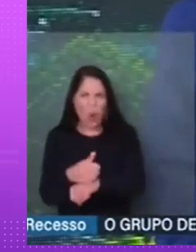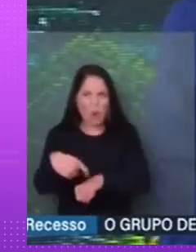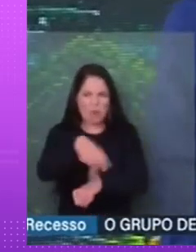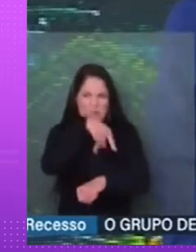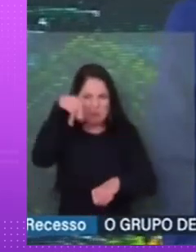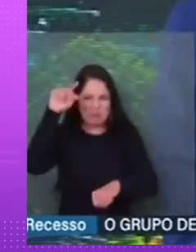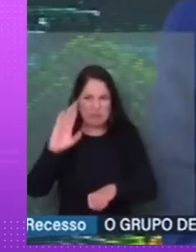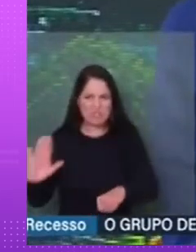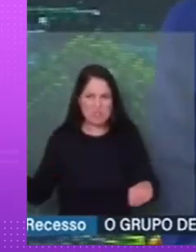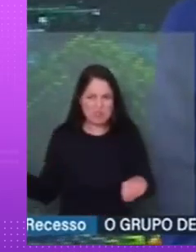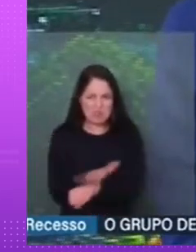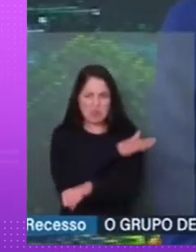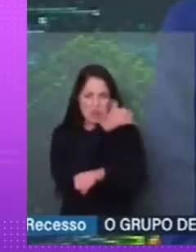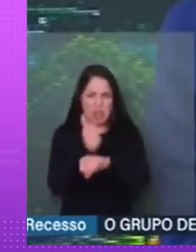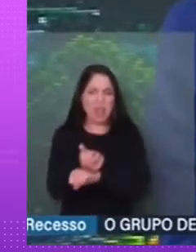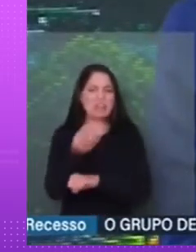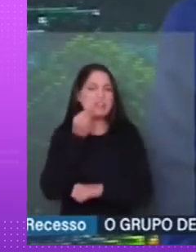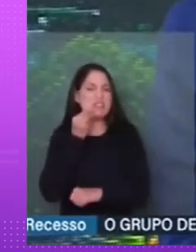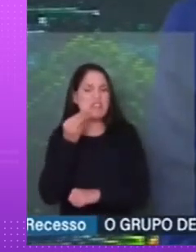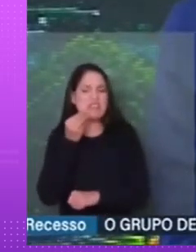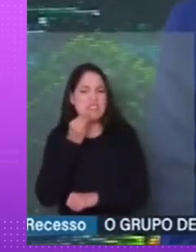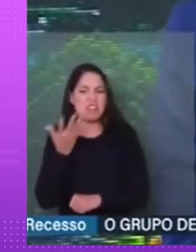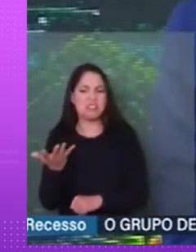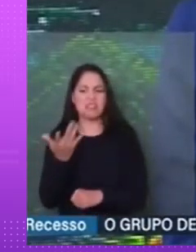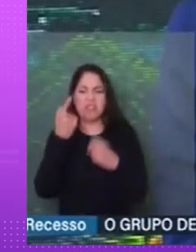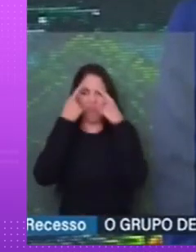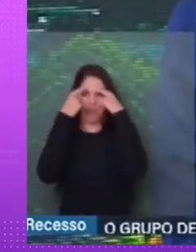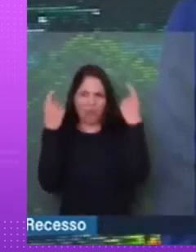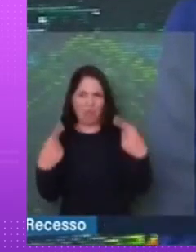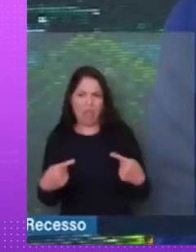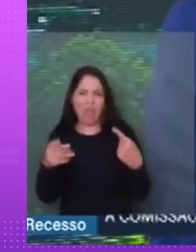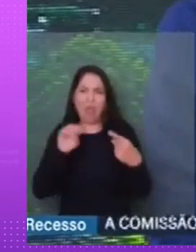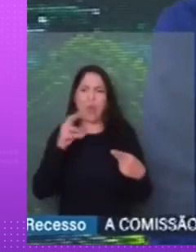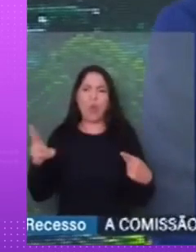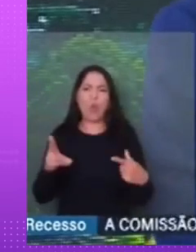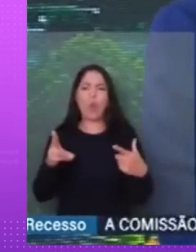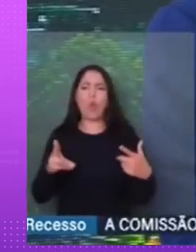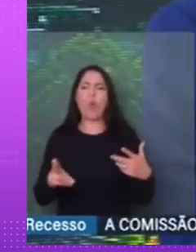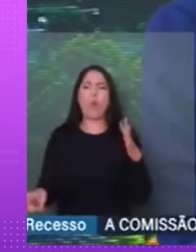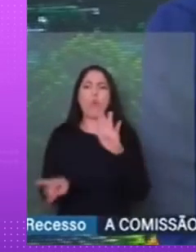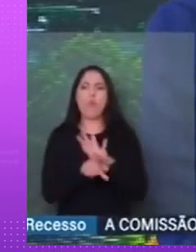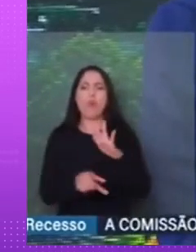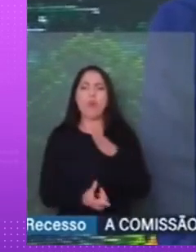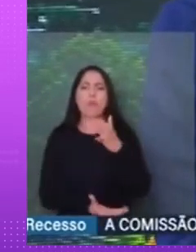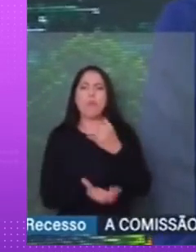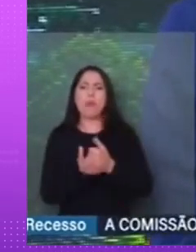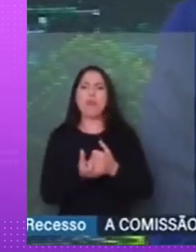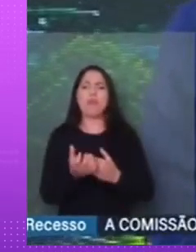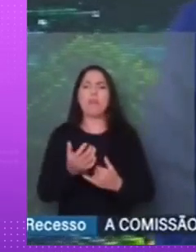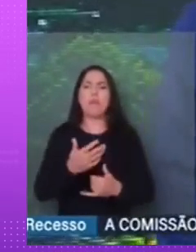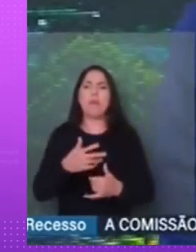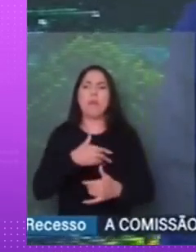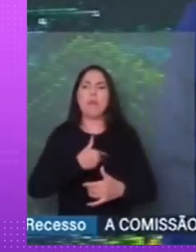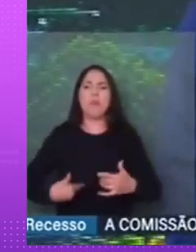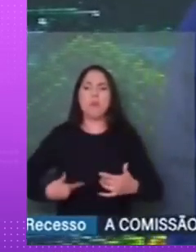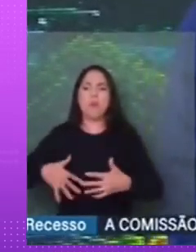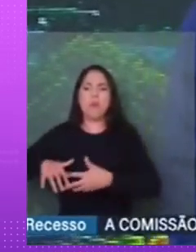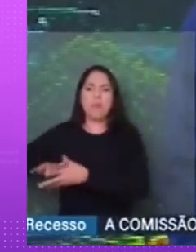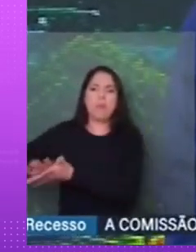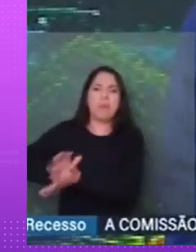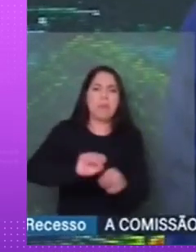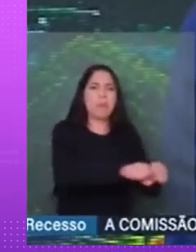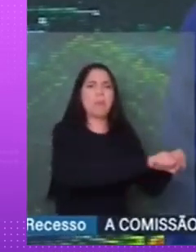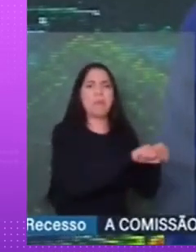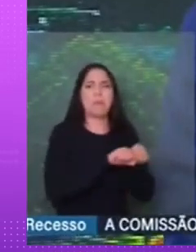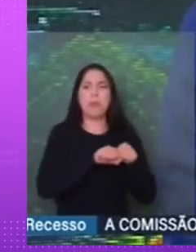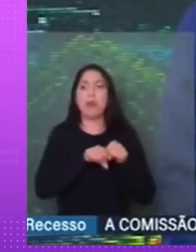Em Londrina, na região norte do nosso estado, uma manifestação está programada para começar logo mais a partir das 5h30 da tarde, em